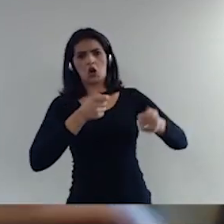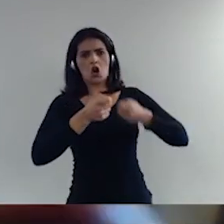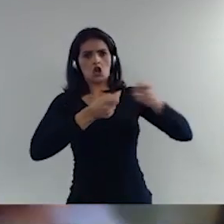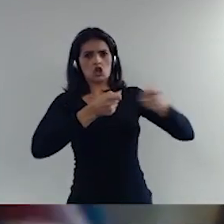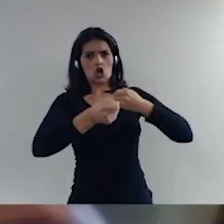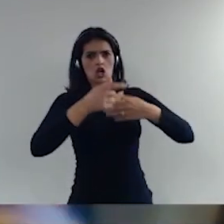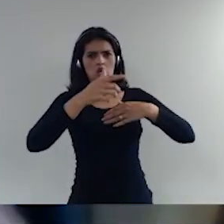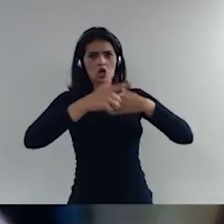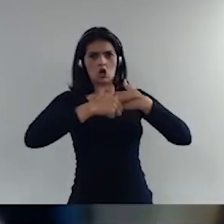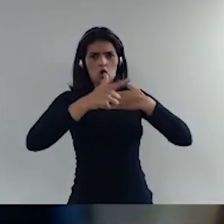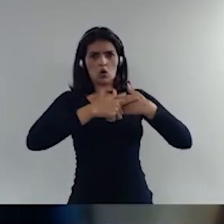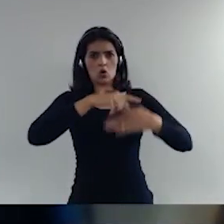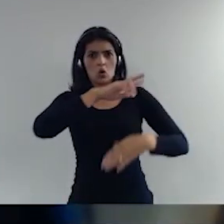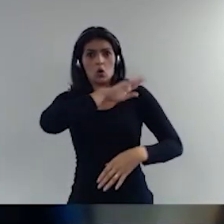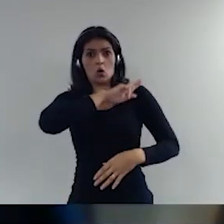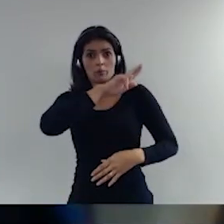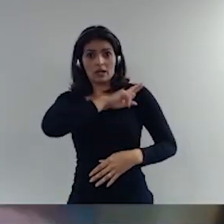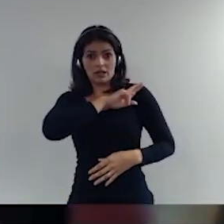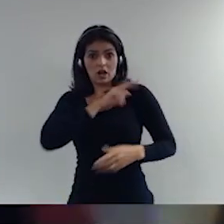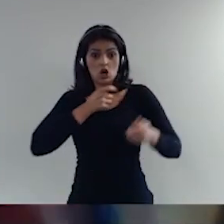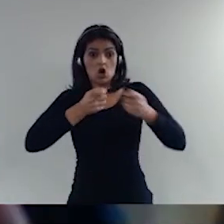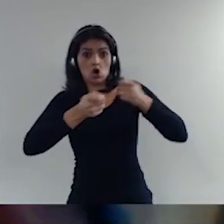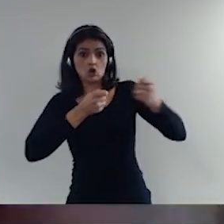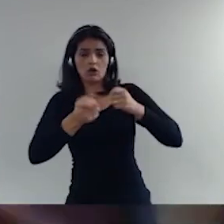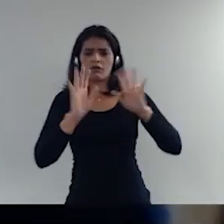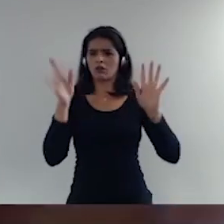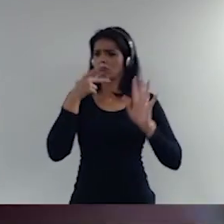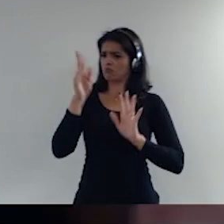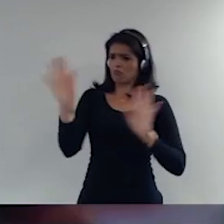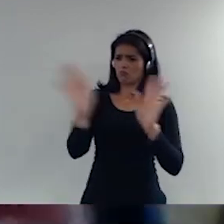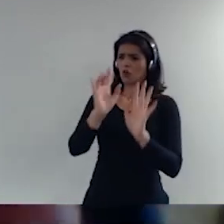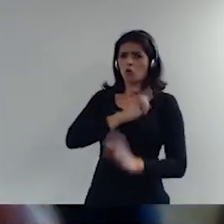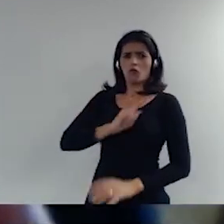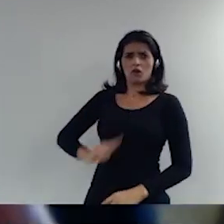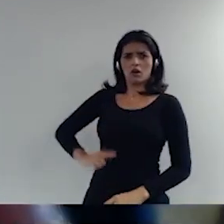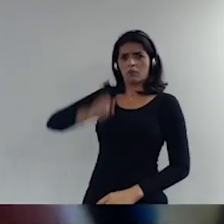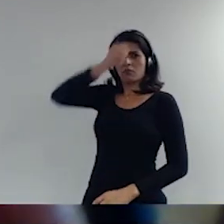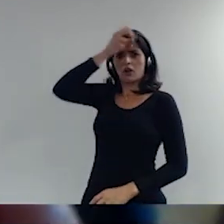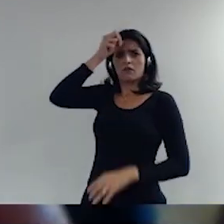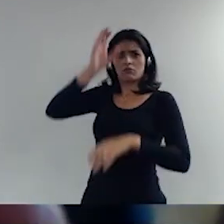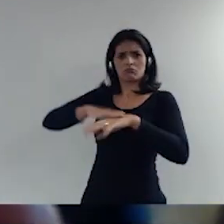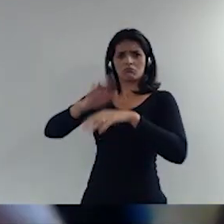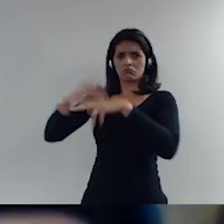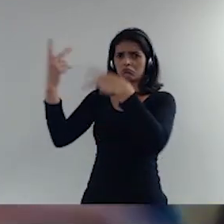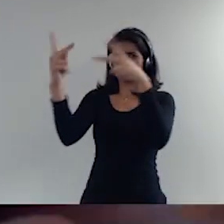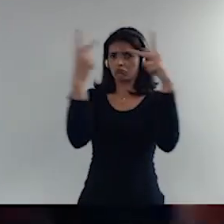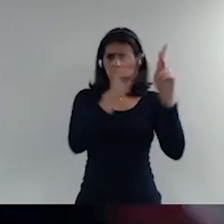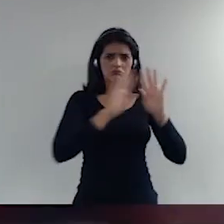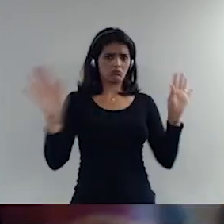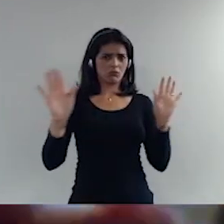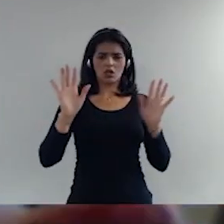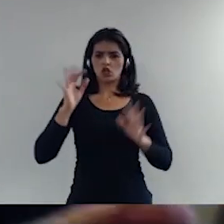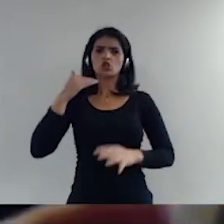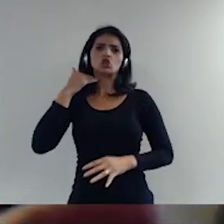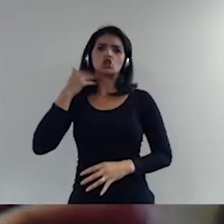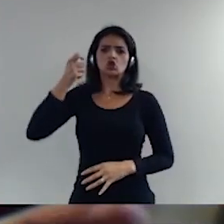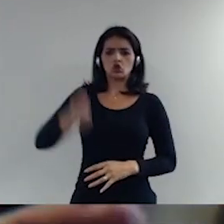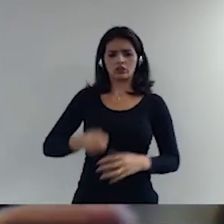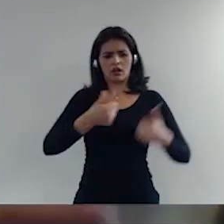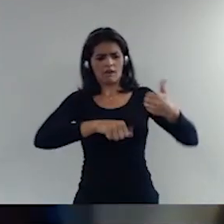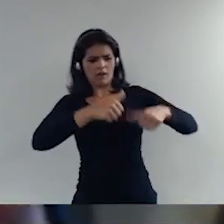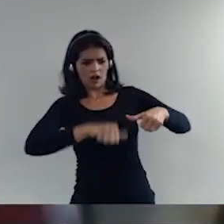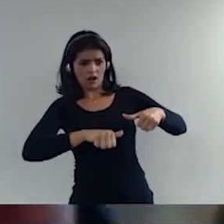sua competência constitucional, porque dizem que não, o governador e o prefeito é que cabem fazer isso, não cabe ao juiz